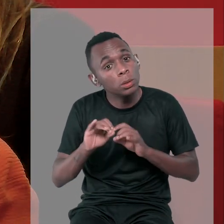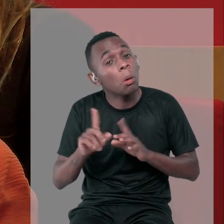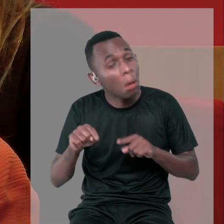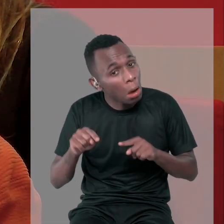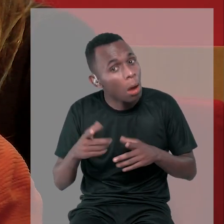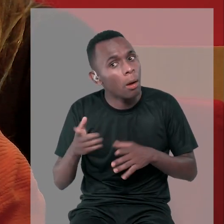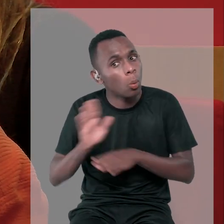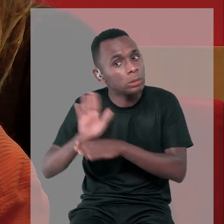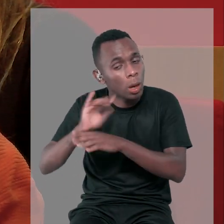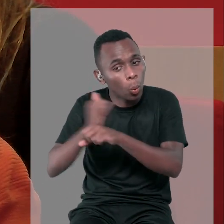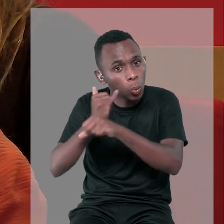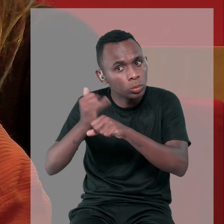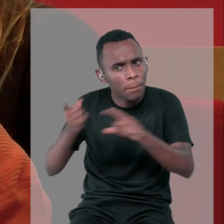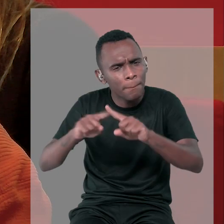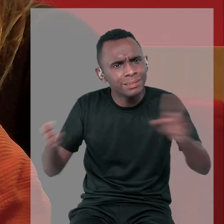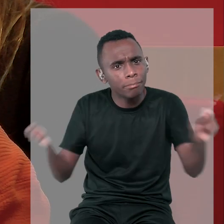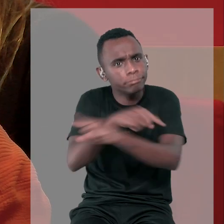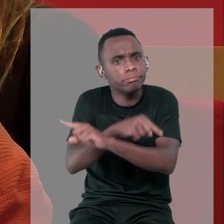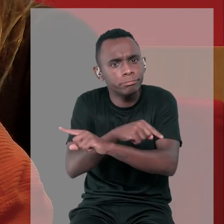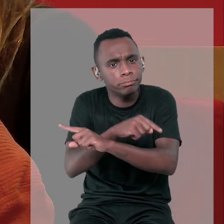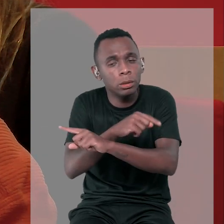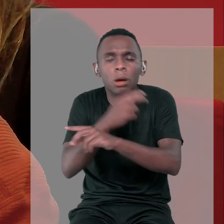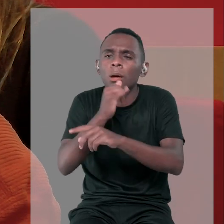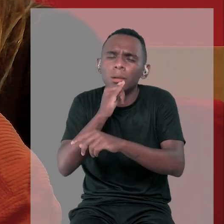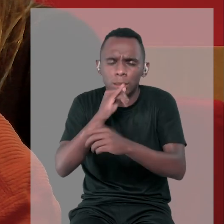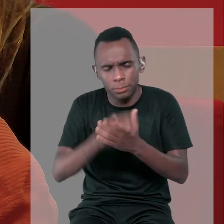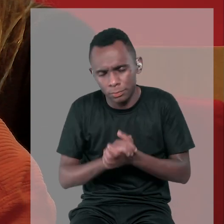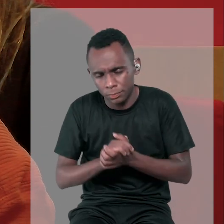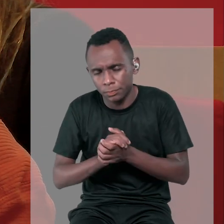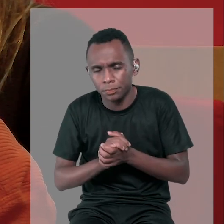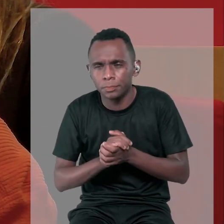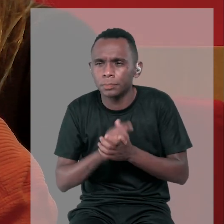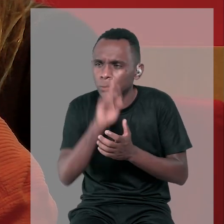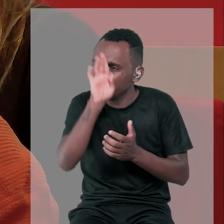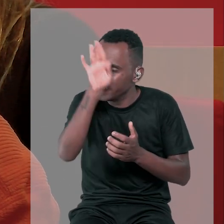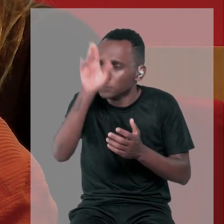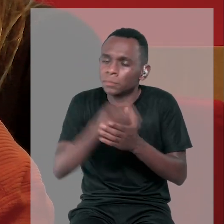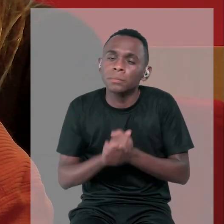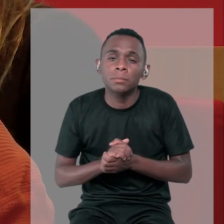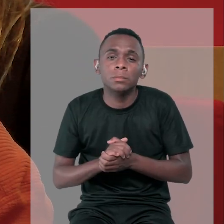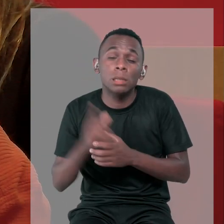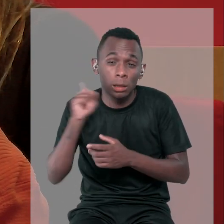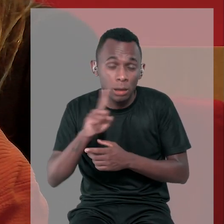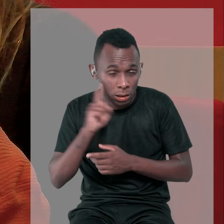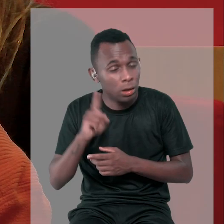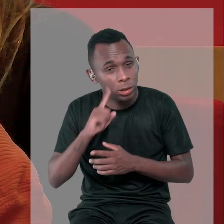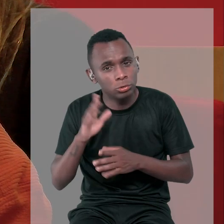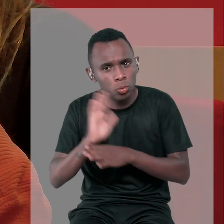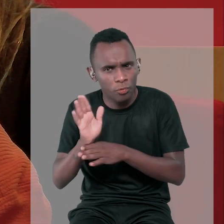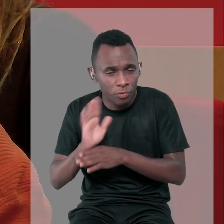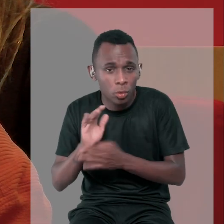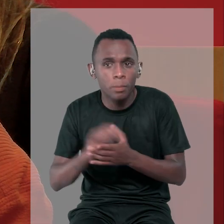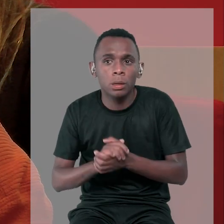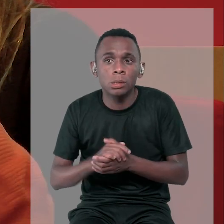contrário. Por exemplo, aquele filme The Day After, que foi um filme que causou uma comoção enorme